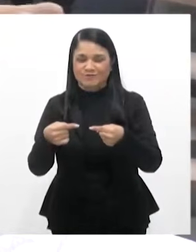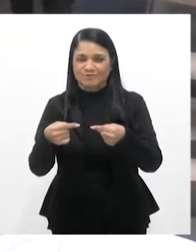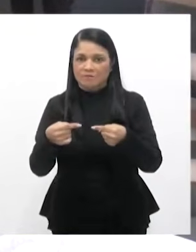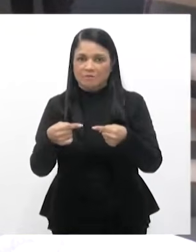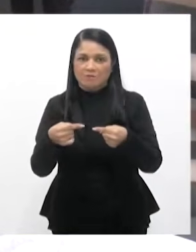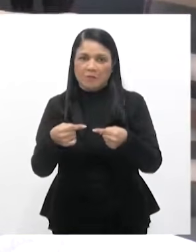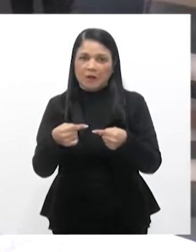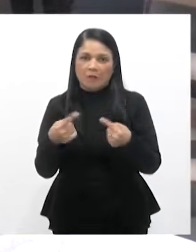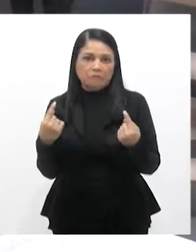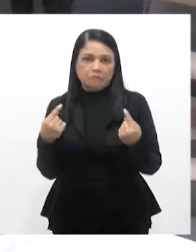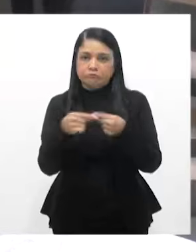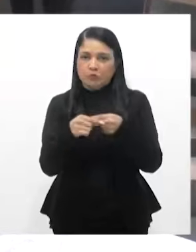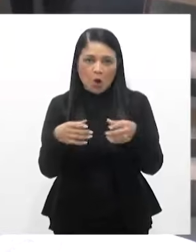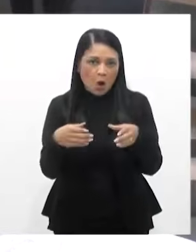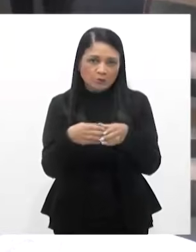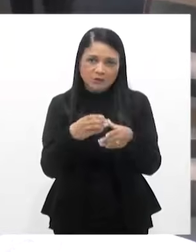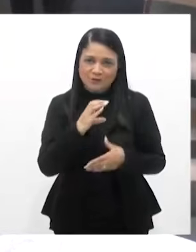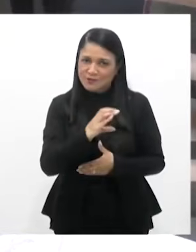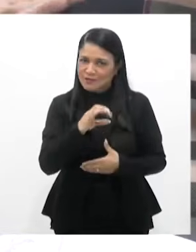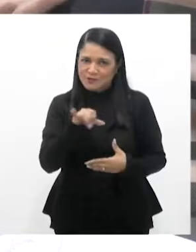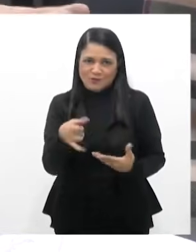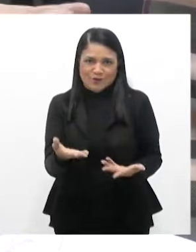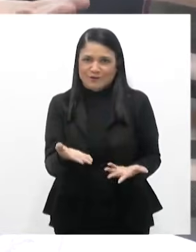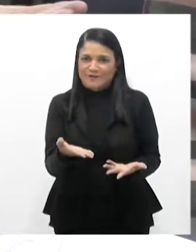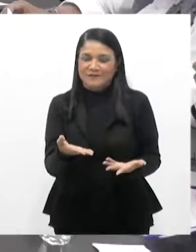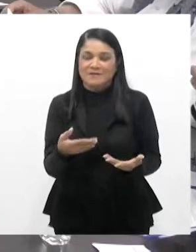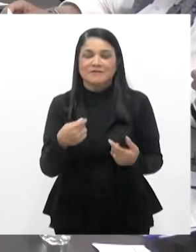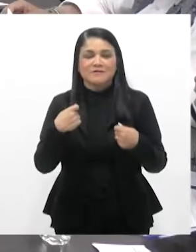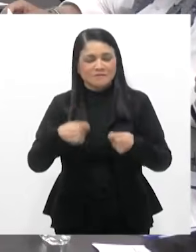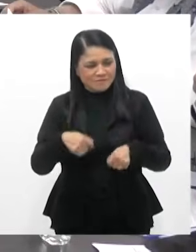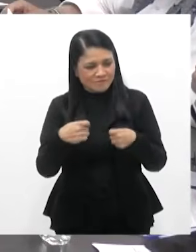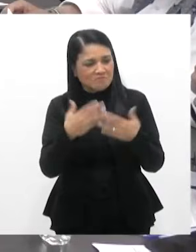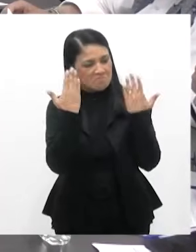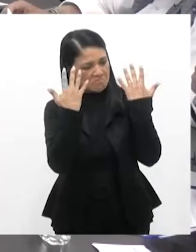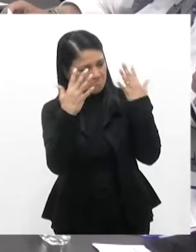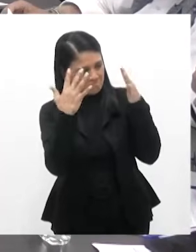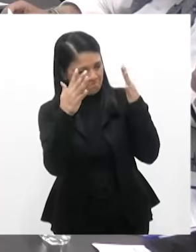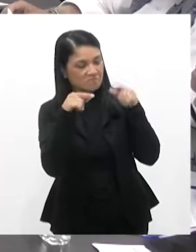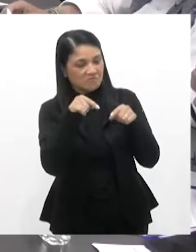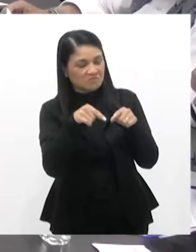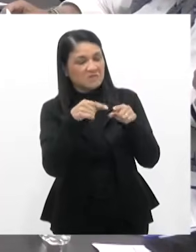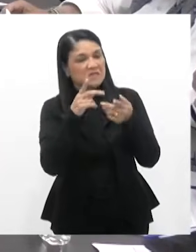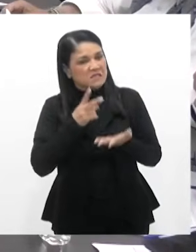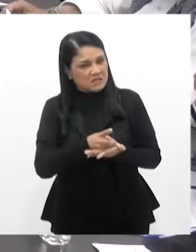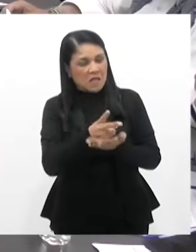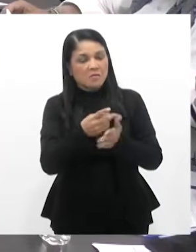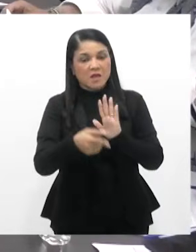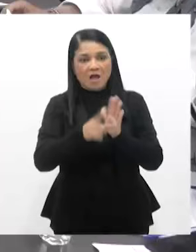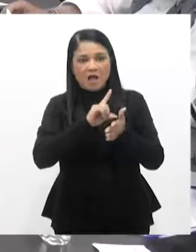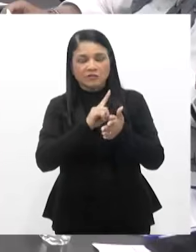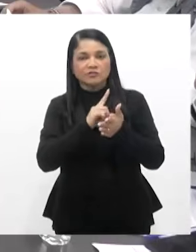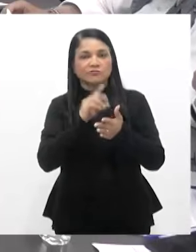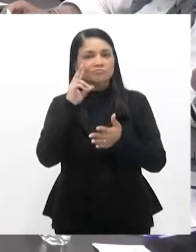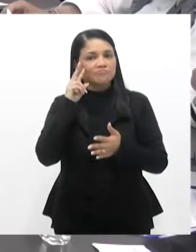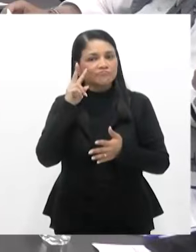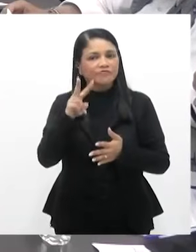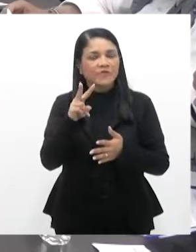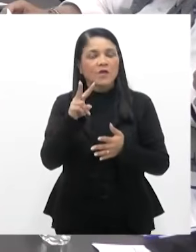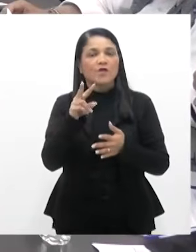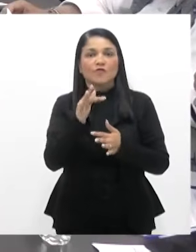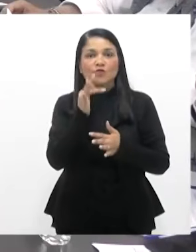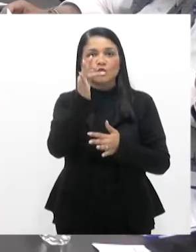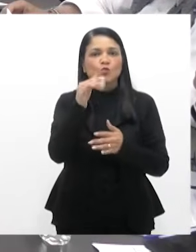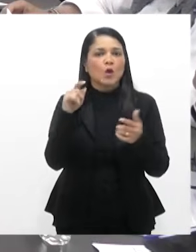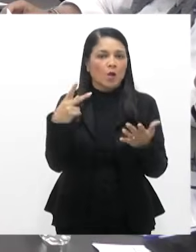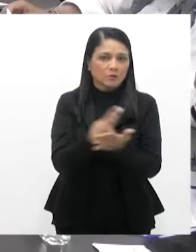Comissão de Constituição e Justiça. Parabenizar Vossa Excelência pela leitura de vanguarda sempre, antevendo algo que poderia acontecer. Parabéns. Bom, então,